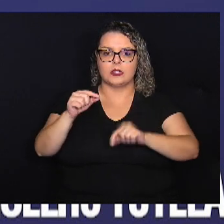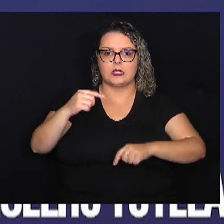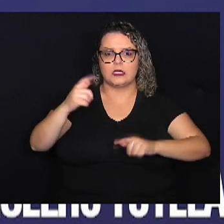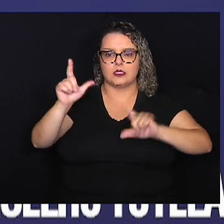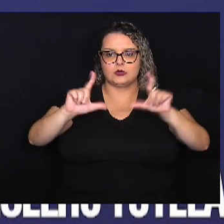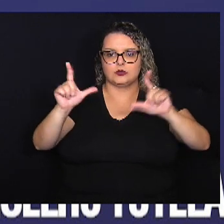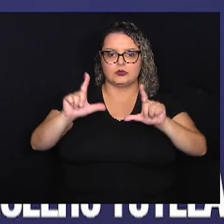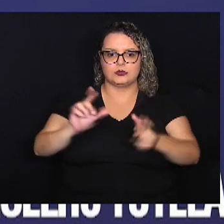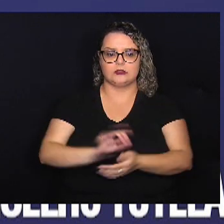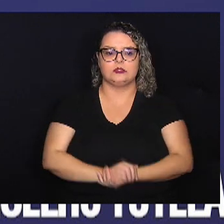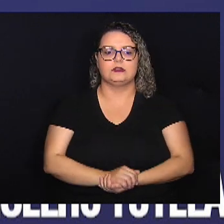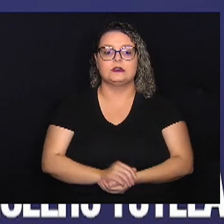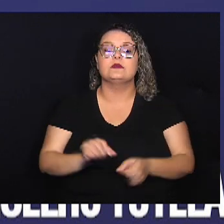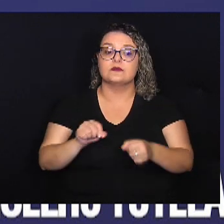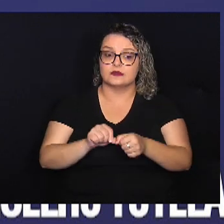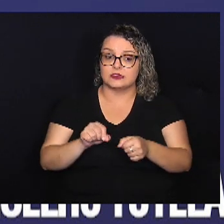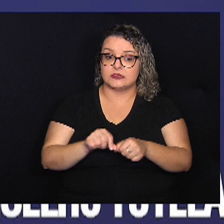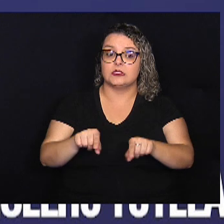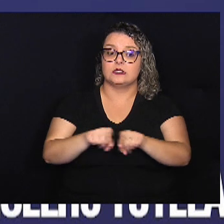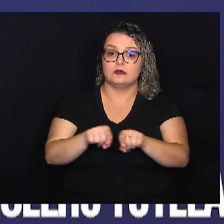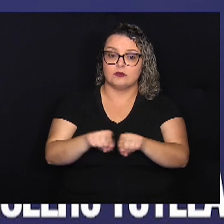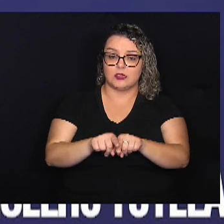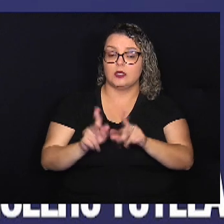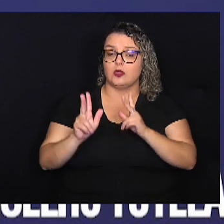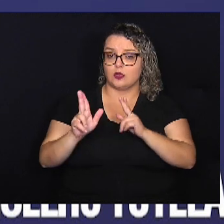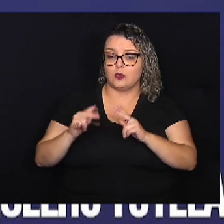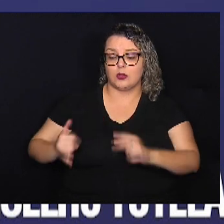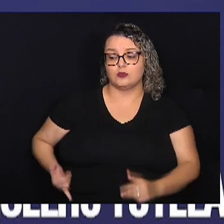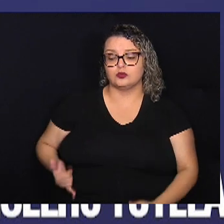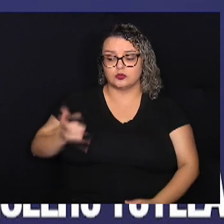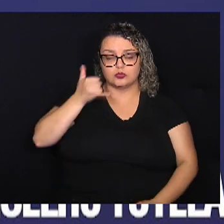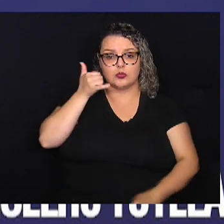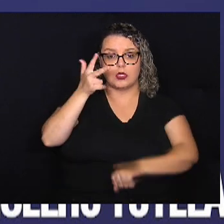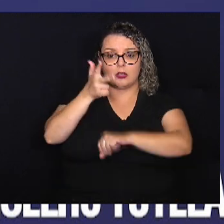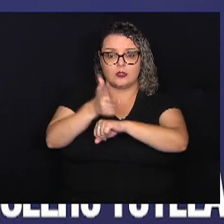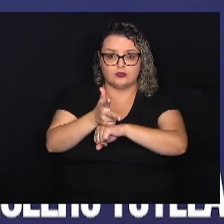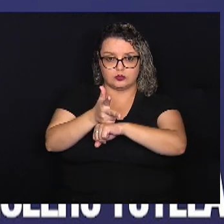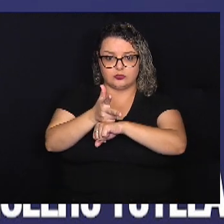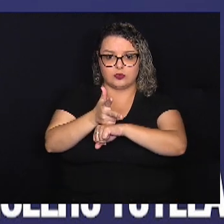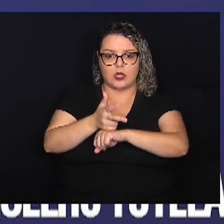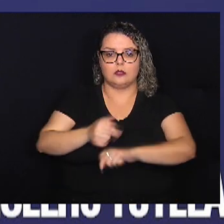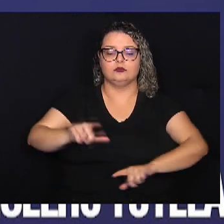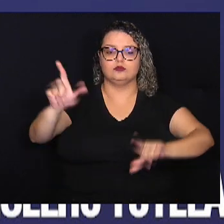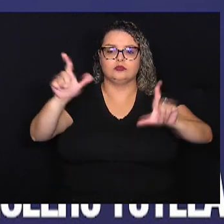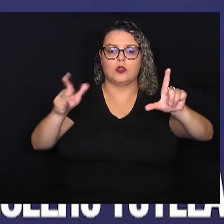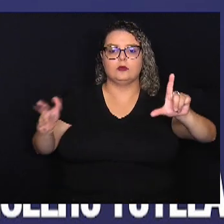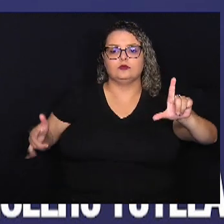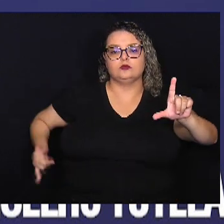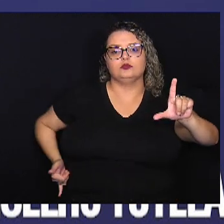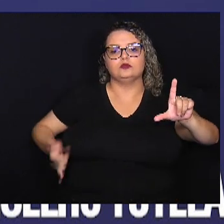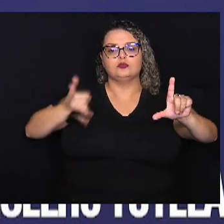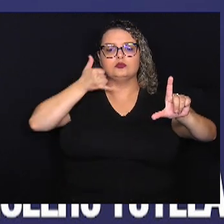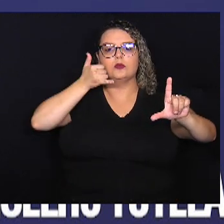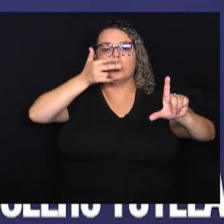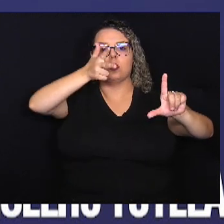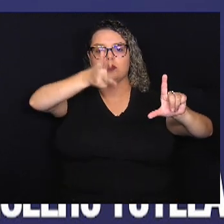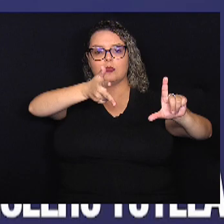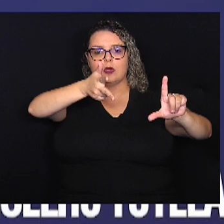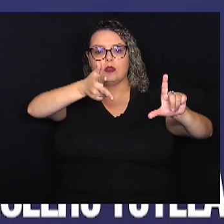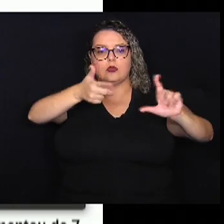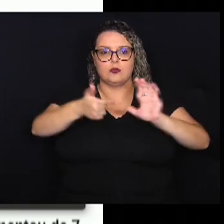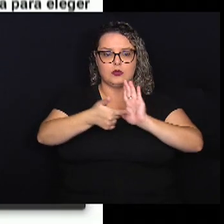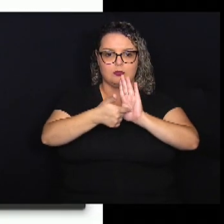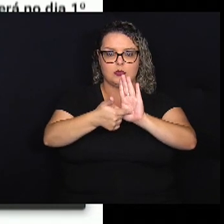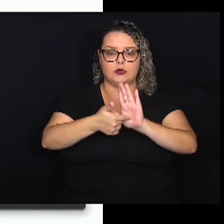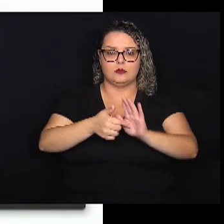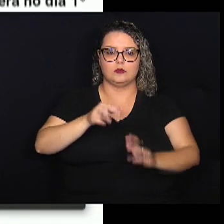se você fizer isso também agora, o link que vai cair na página do Conselho Tutelar. Vamos mostrar a página